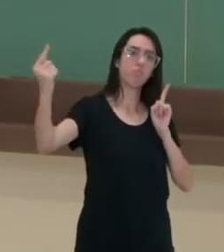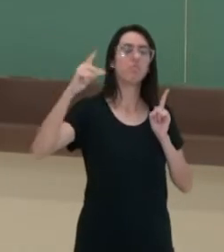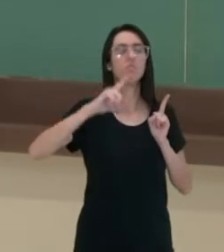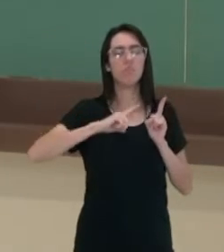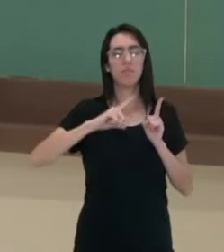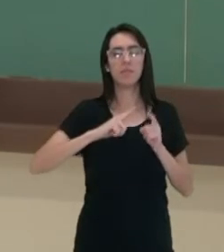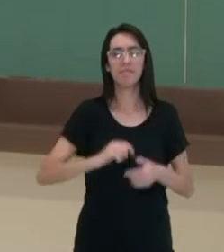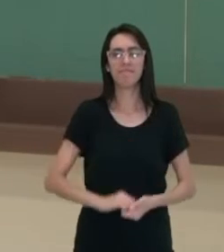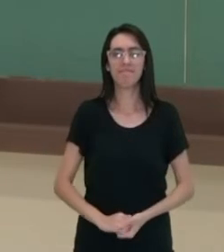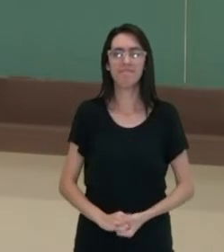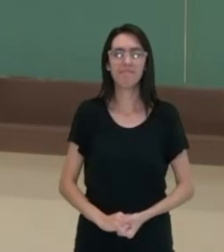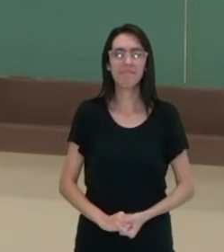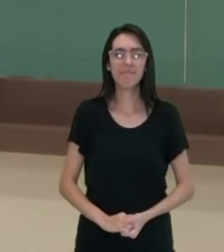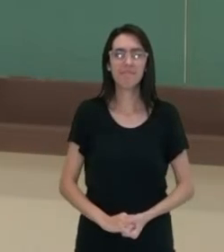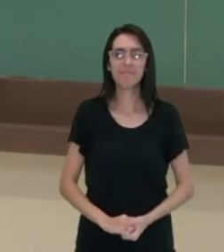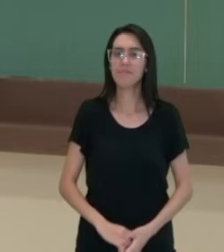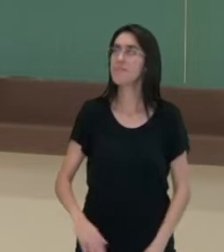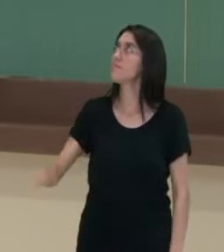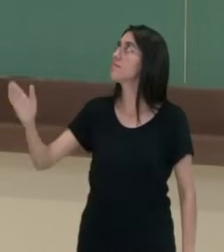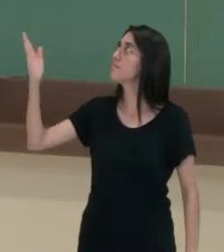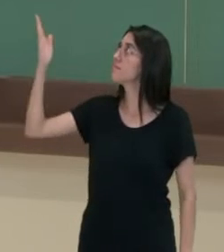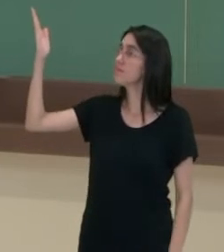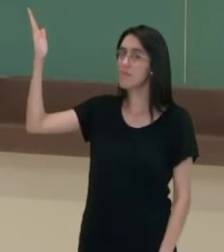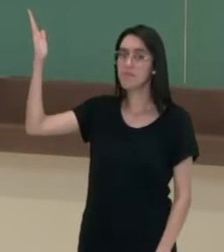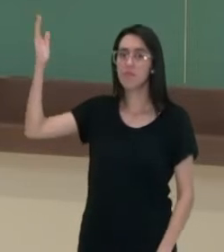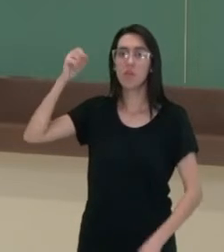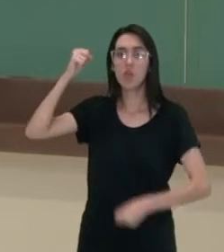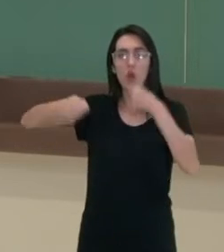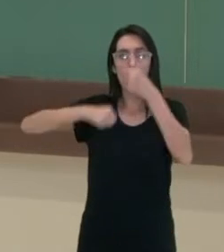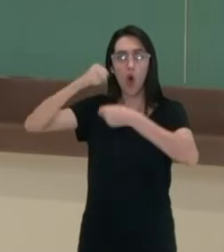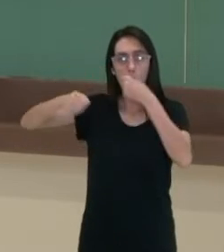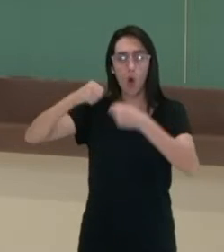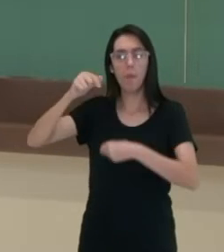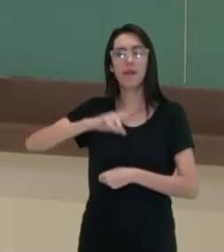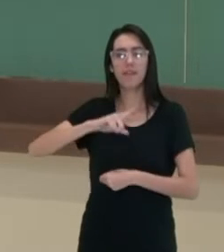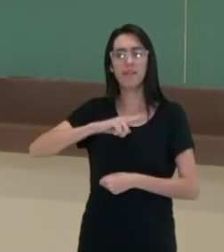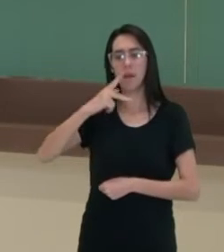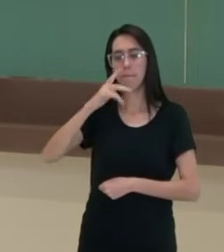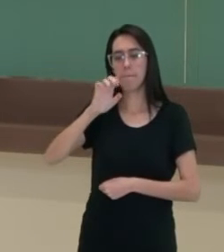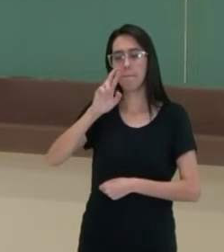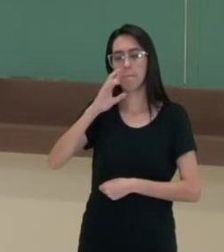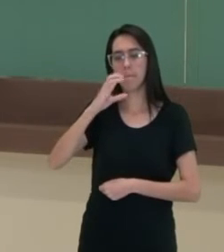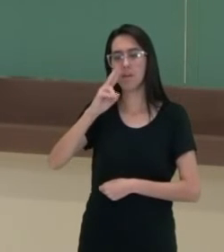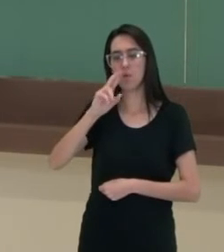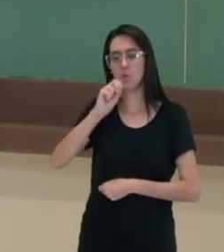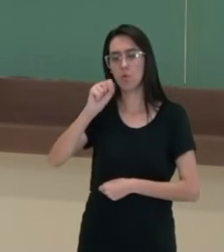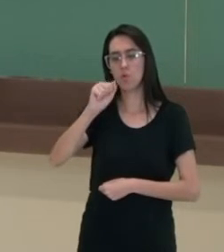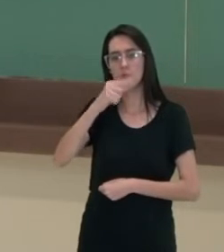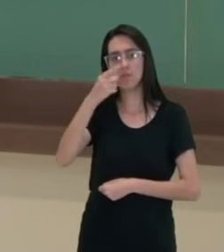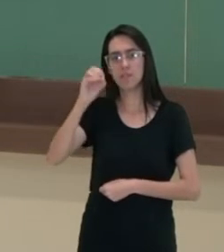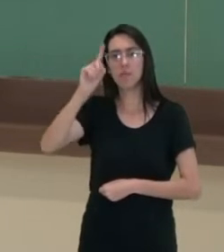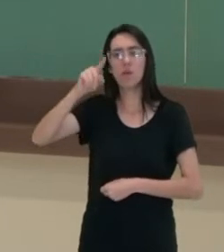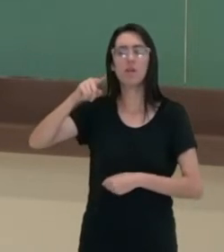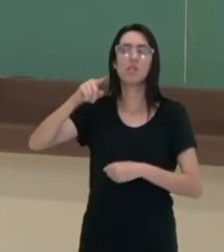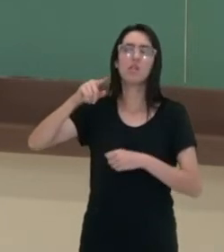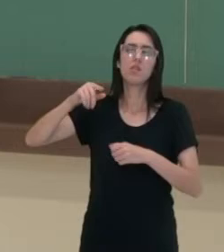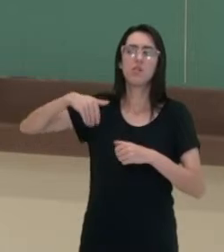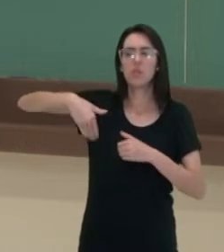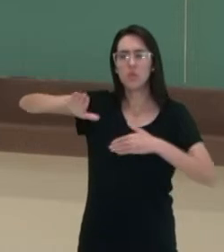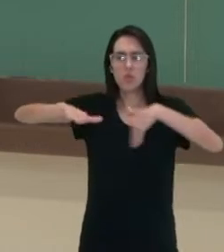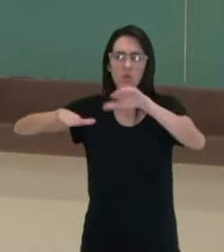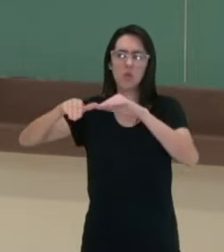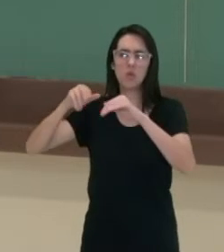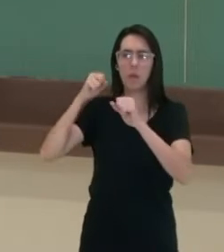um pouco mais longe. Quanto aos tipos de golpe, percussão e domínio. Percussão seria tocar o adversário com chutes,